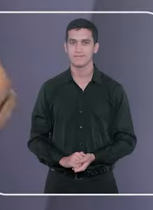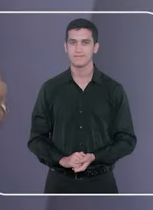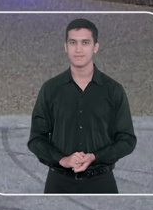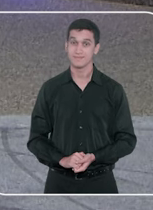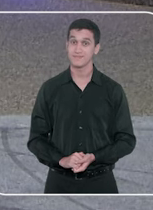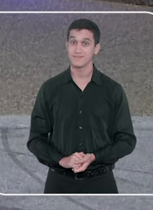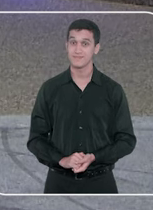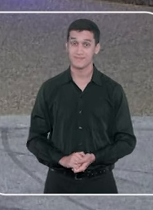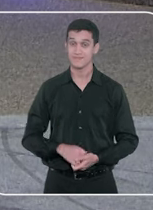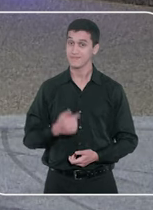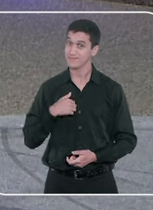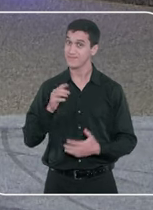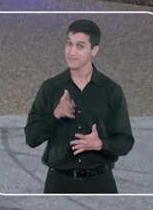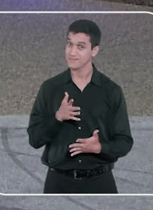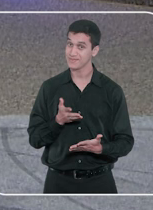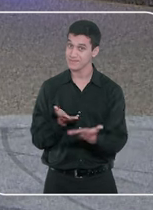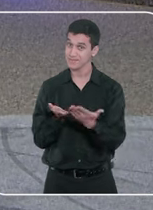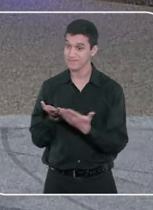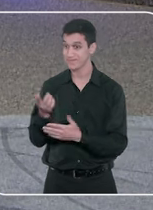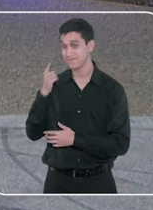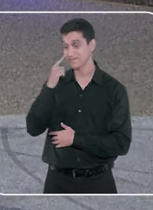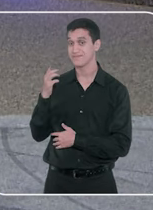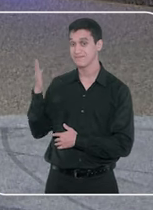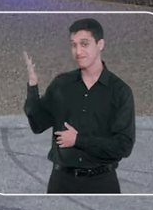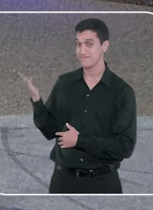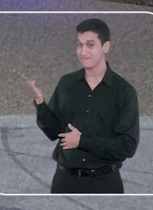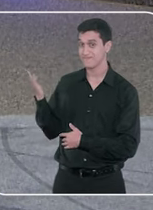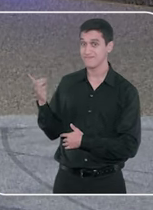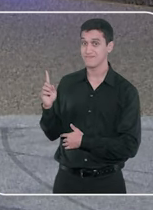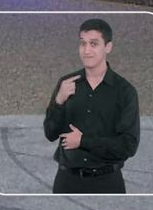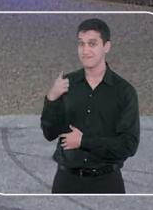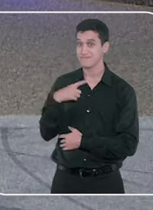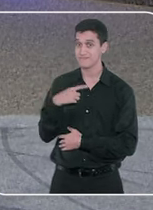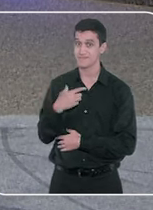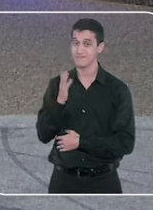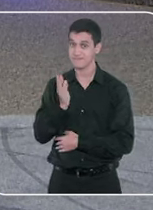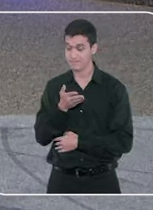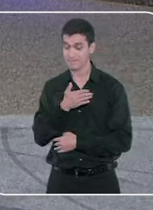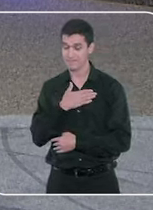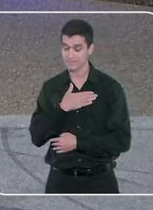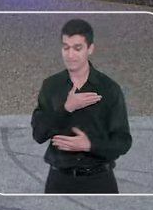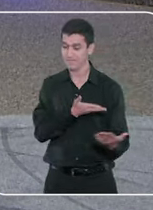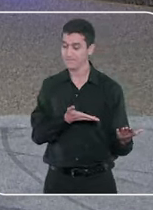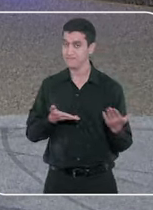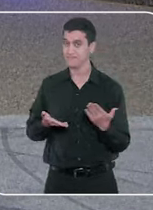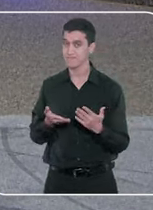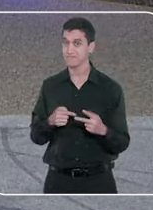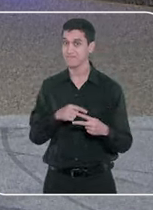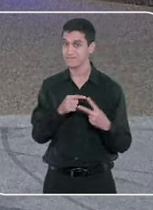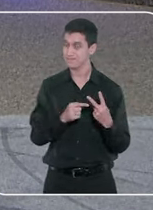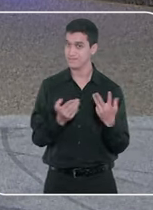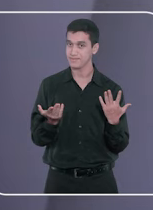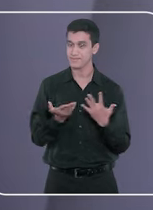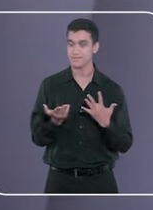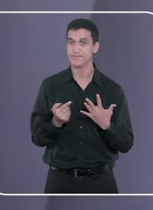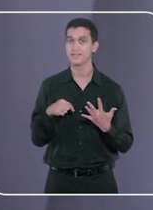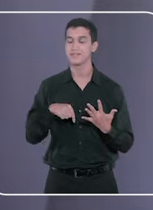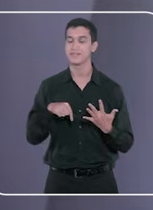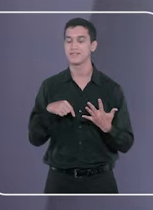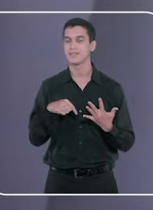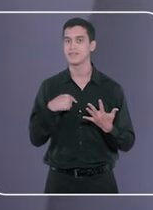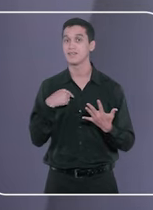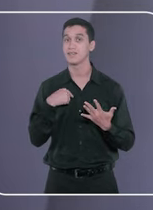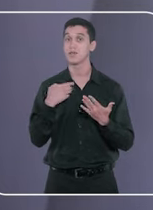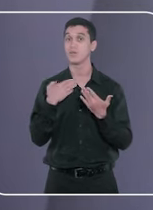E eu já te convido a olhar aqui para o nosso telão, porque eu já estou com a minha convidada e o meu convidado de hoje. Eu converso